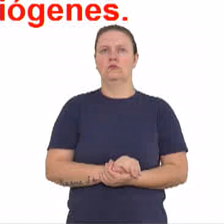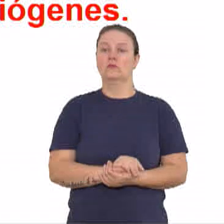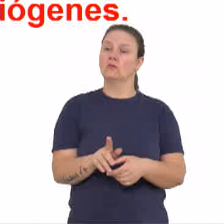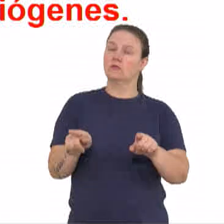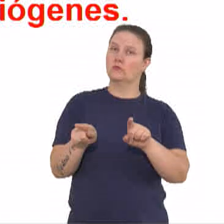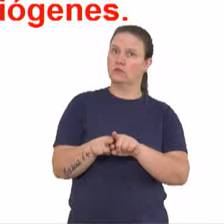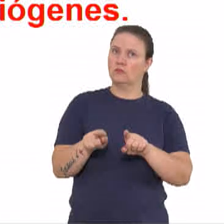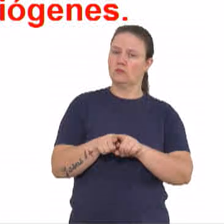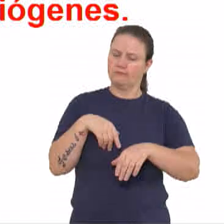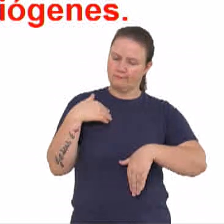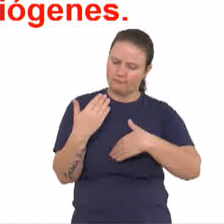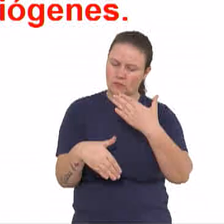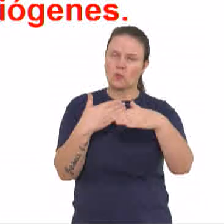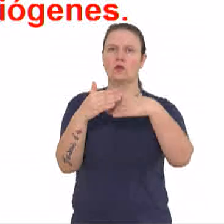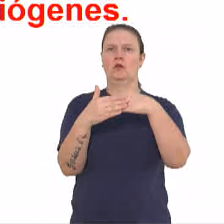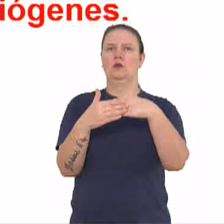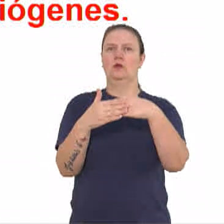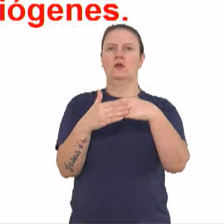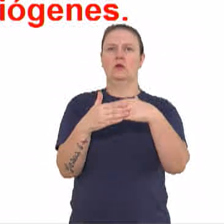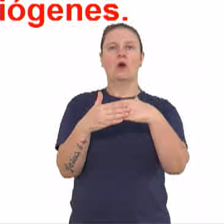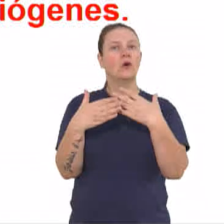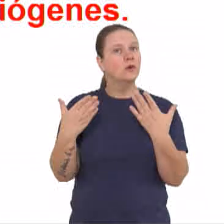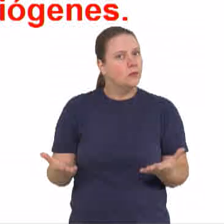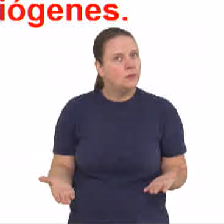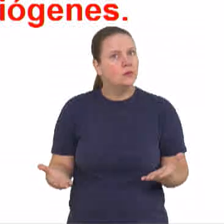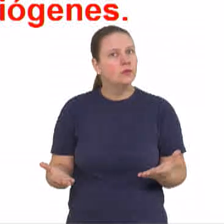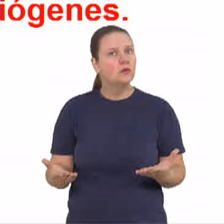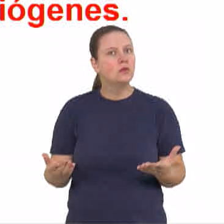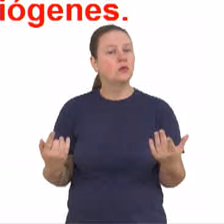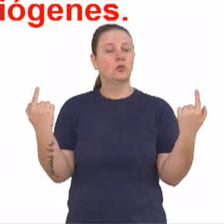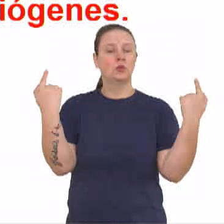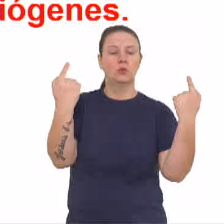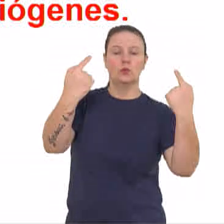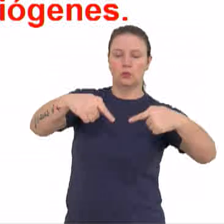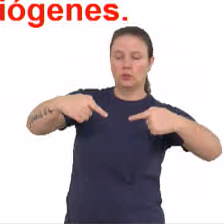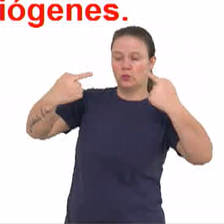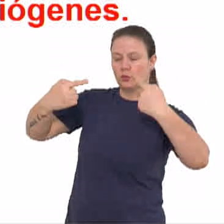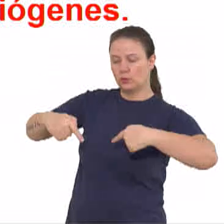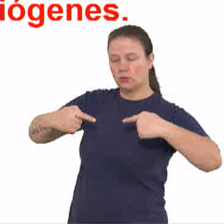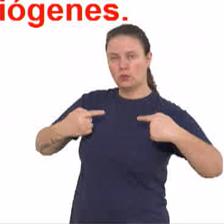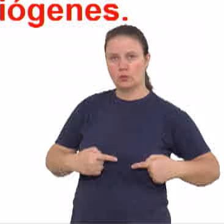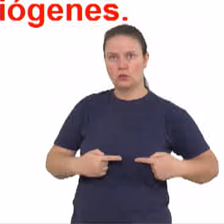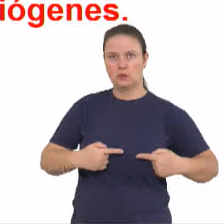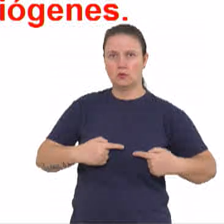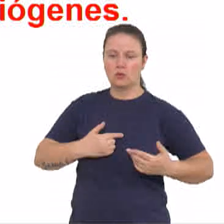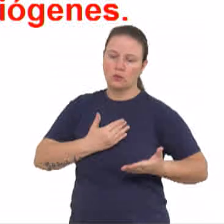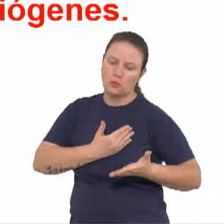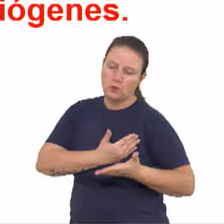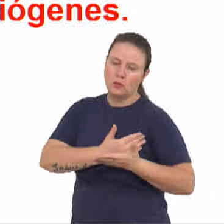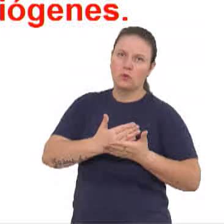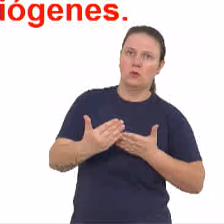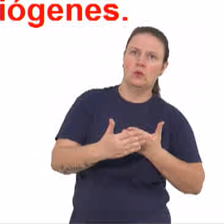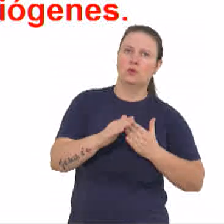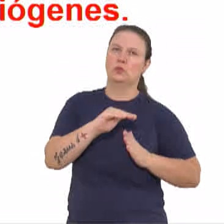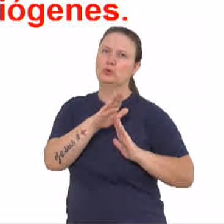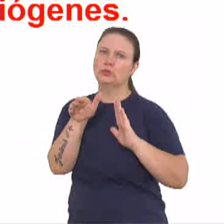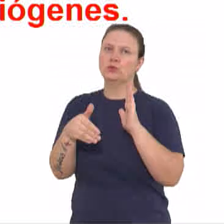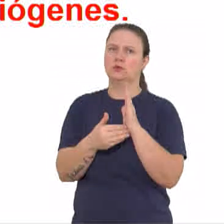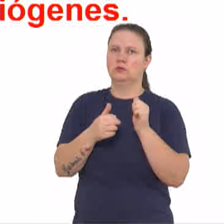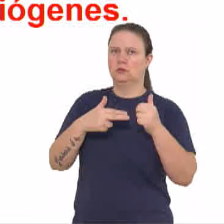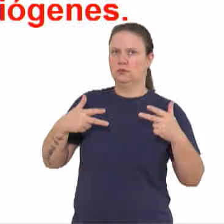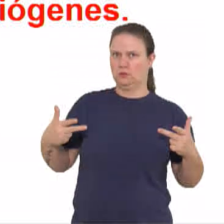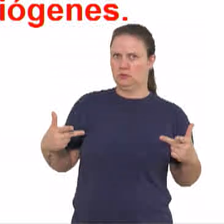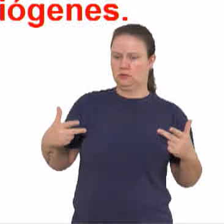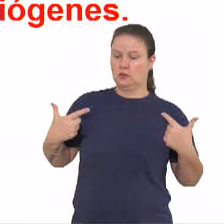processa segundo o destino. Dos contrários, o que leva à gênese chama-se guerra e